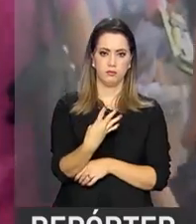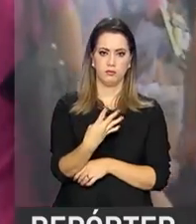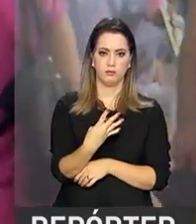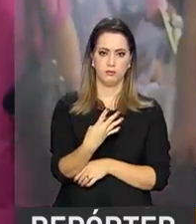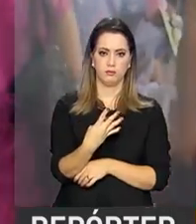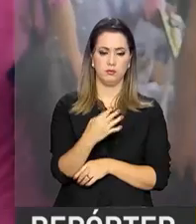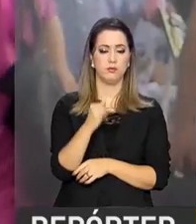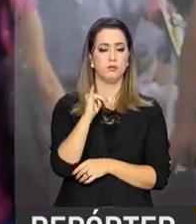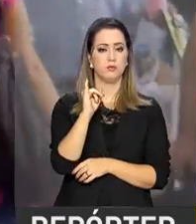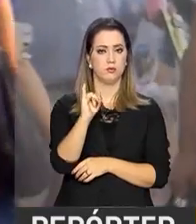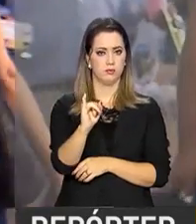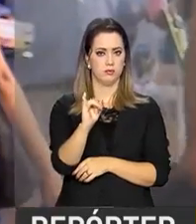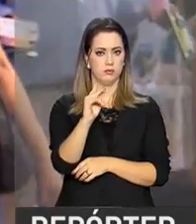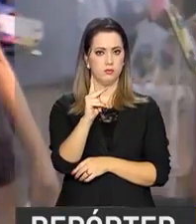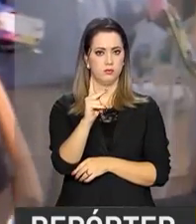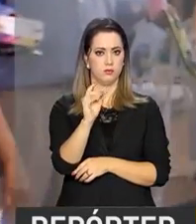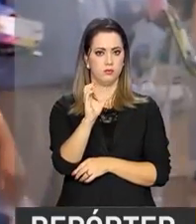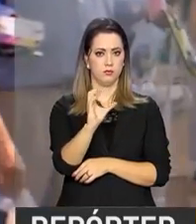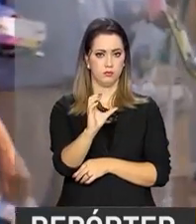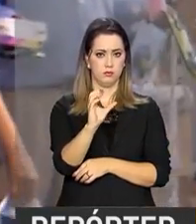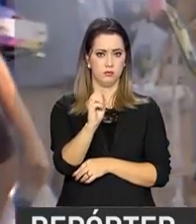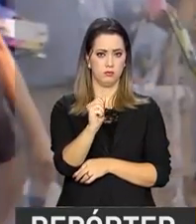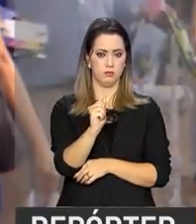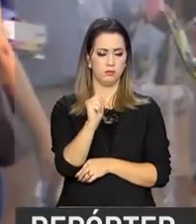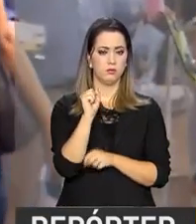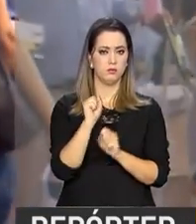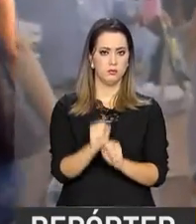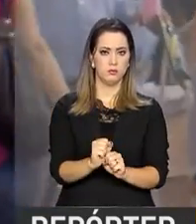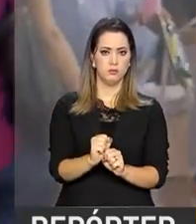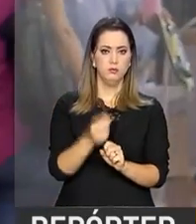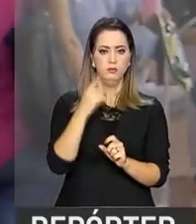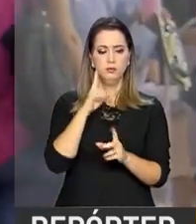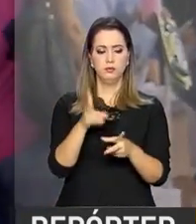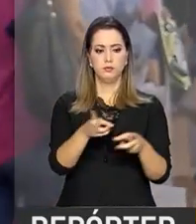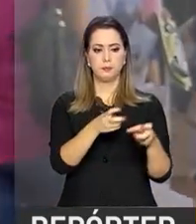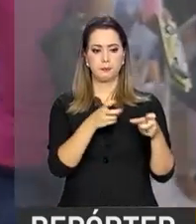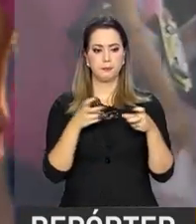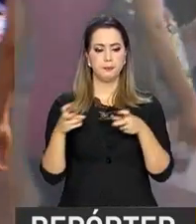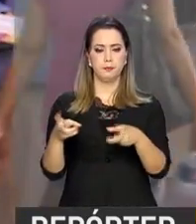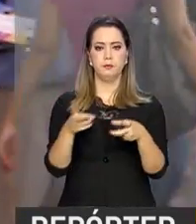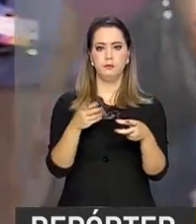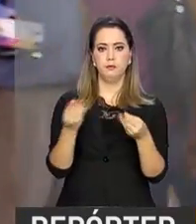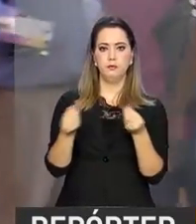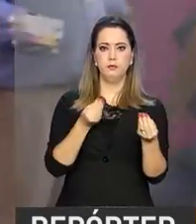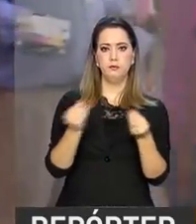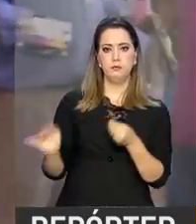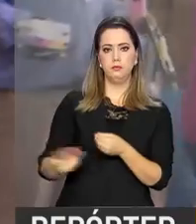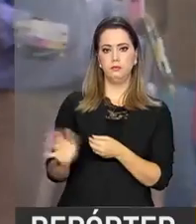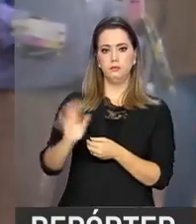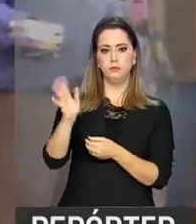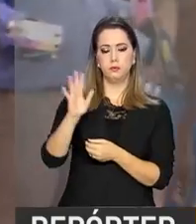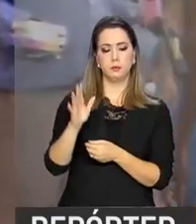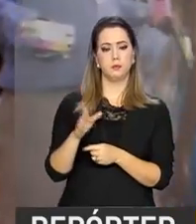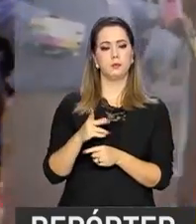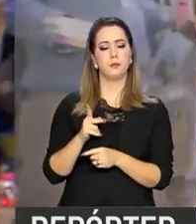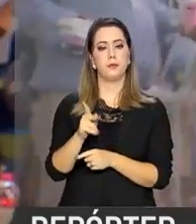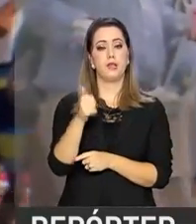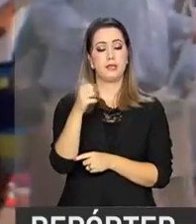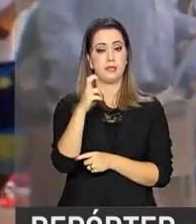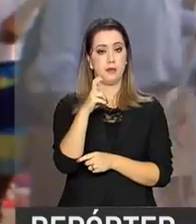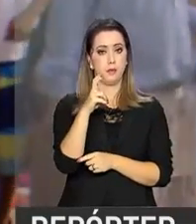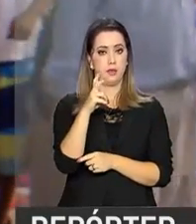o ipc-a tem características que permitem fazer uma verdadeira radiografia da inflação ele é calculado a cada 15